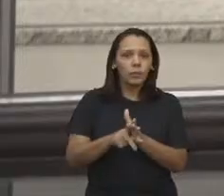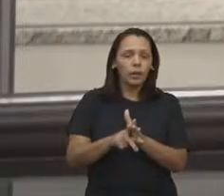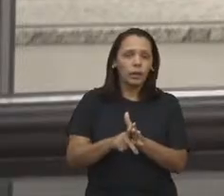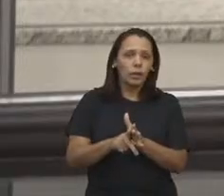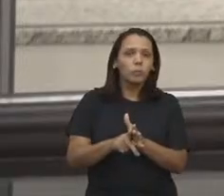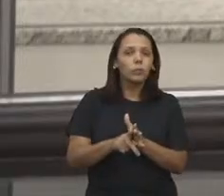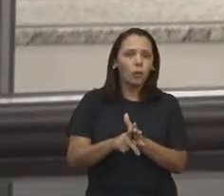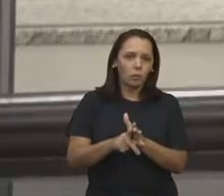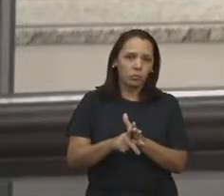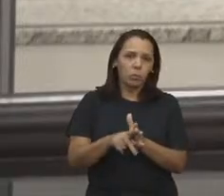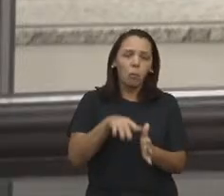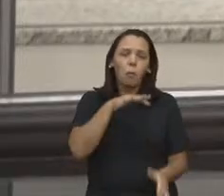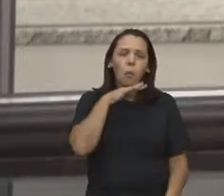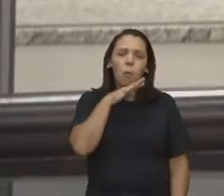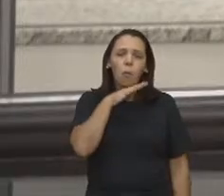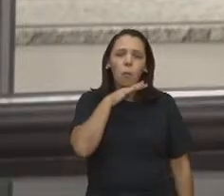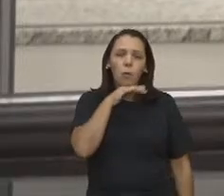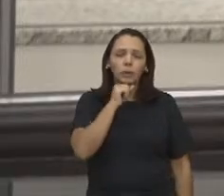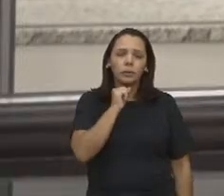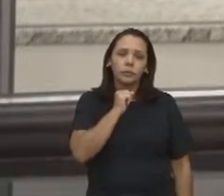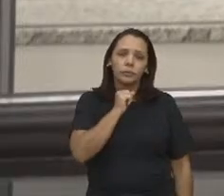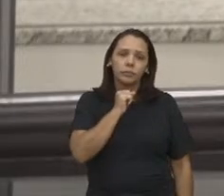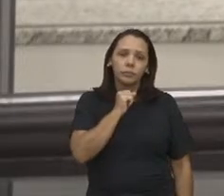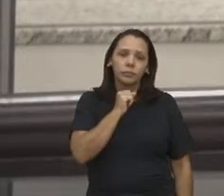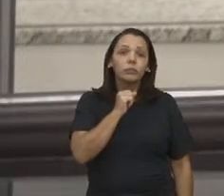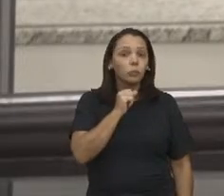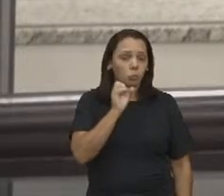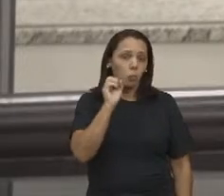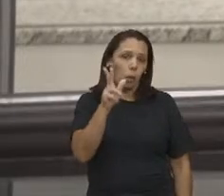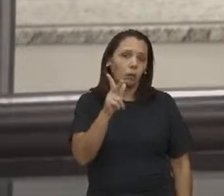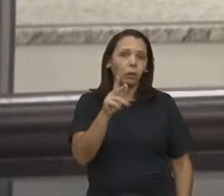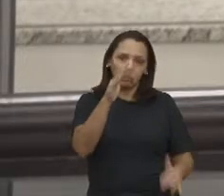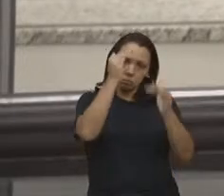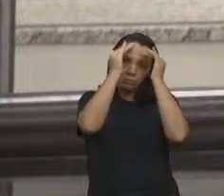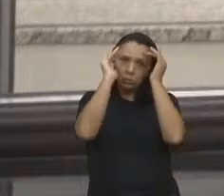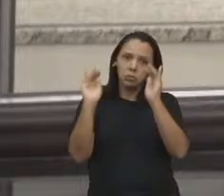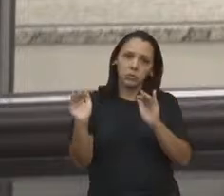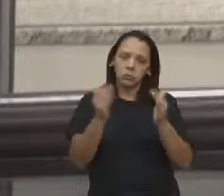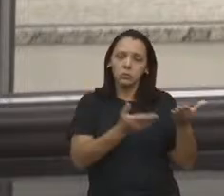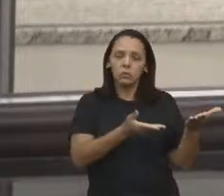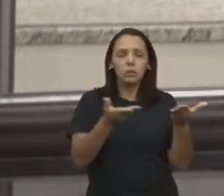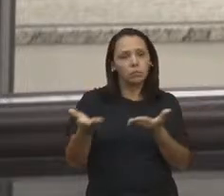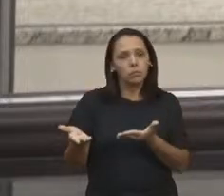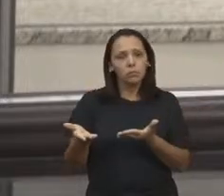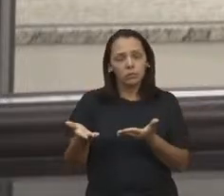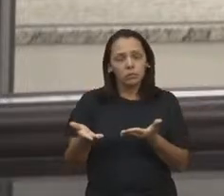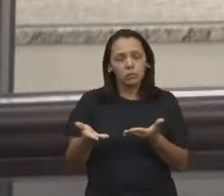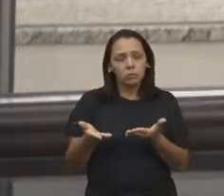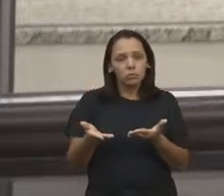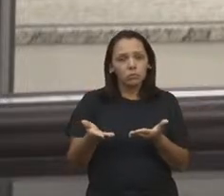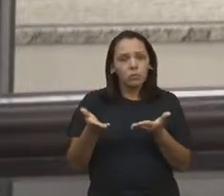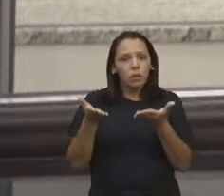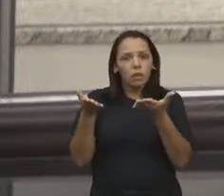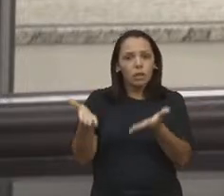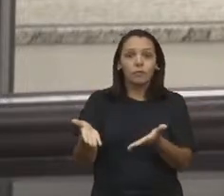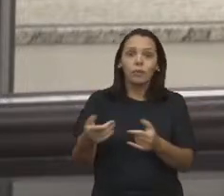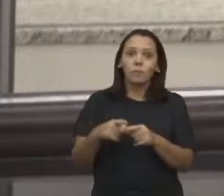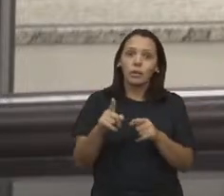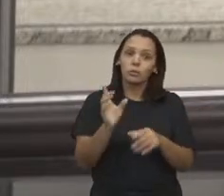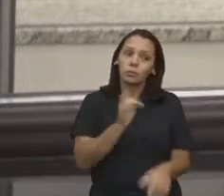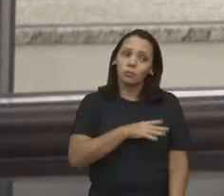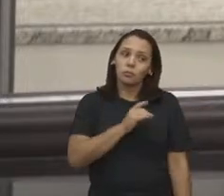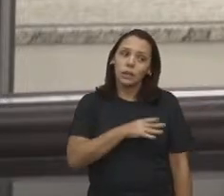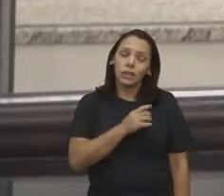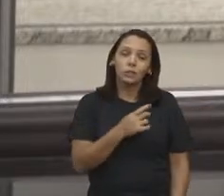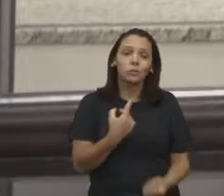ruim. Nós jogamos, tá? Mas nós jogamos com o pé atrás,